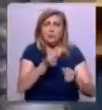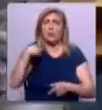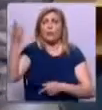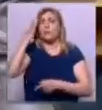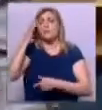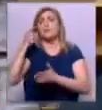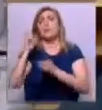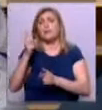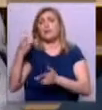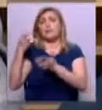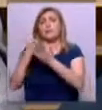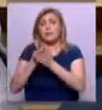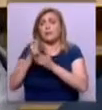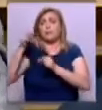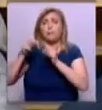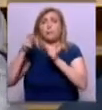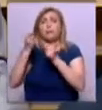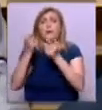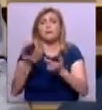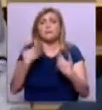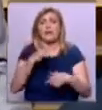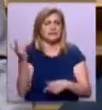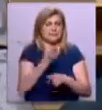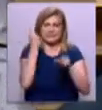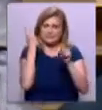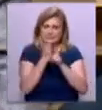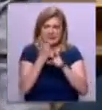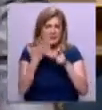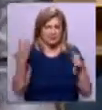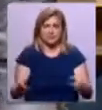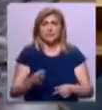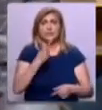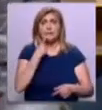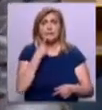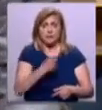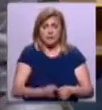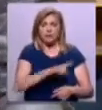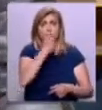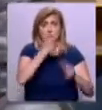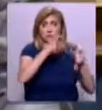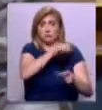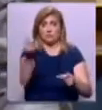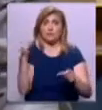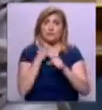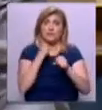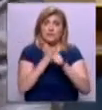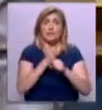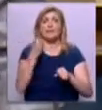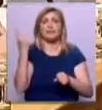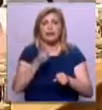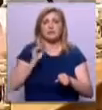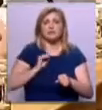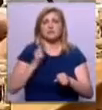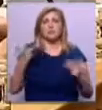que devem pagar às pinguinhas. Mas ambos insistem que é aos trabalhadores que se devem cortar os